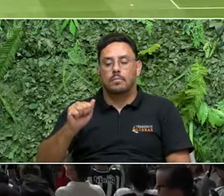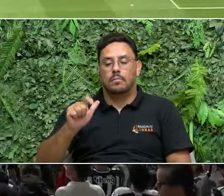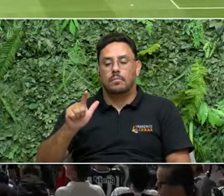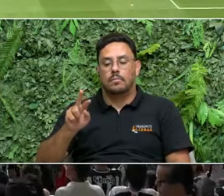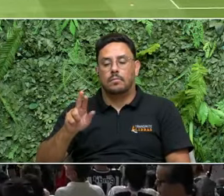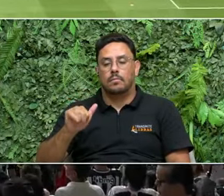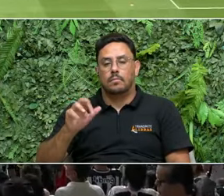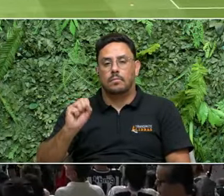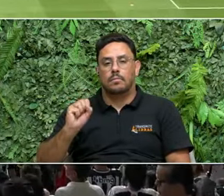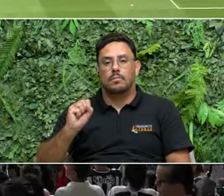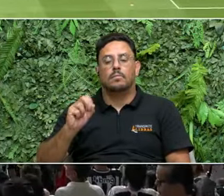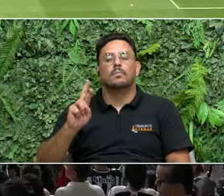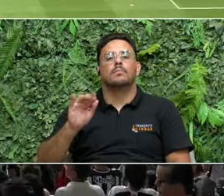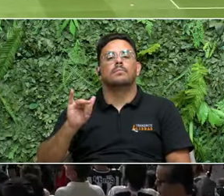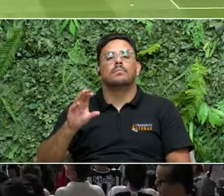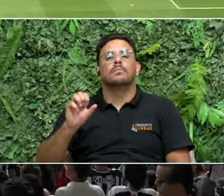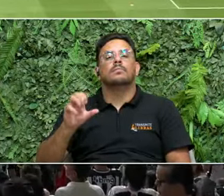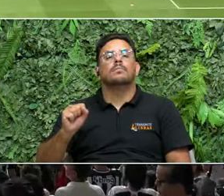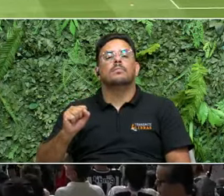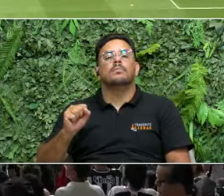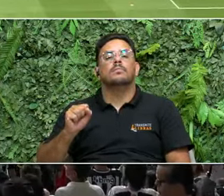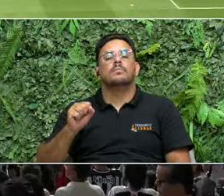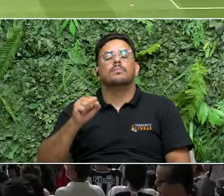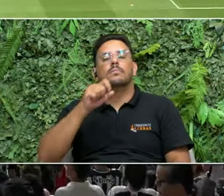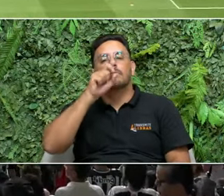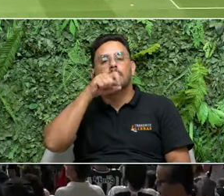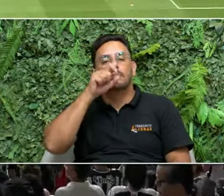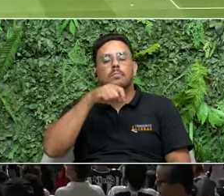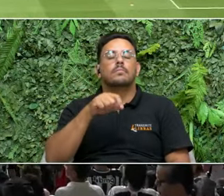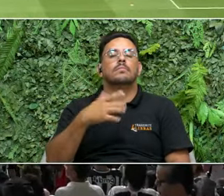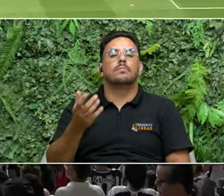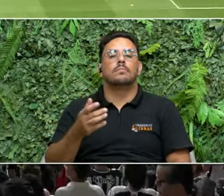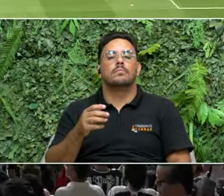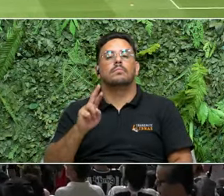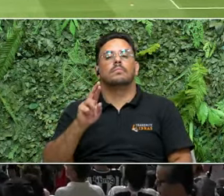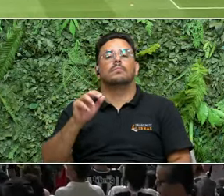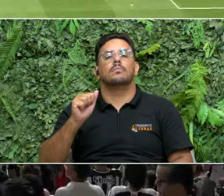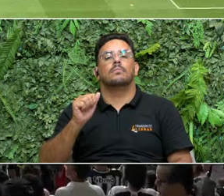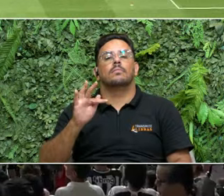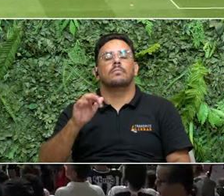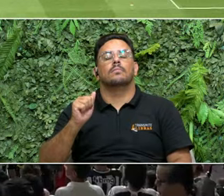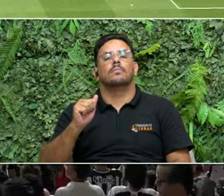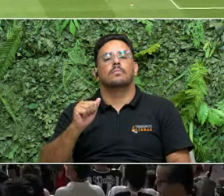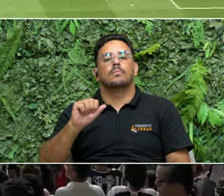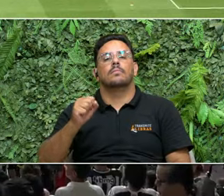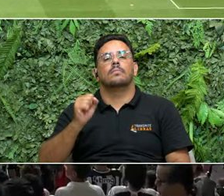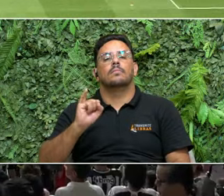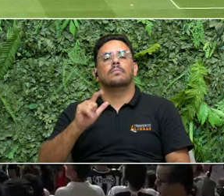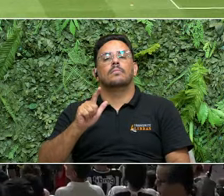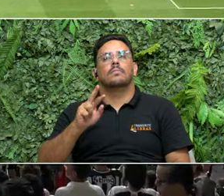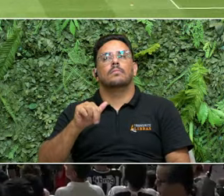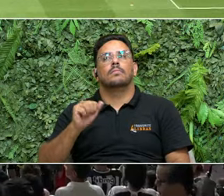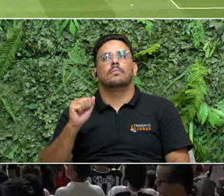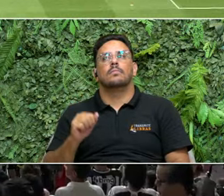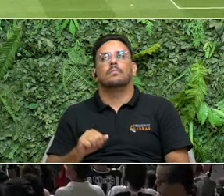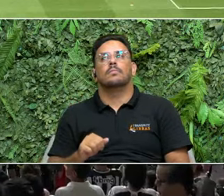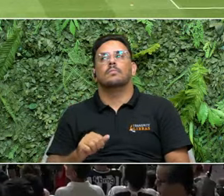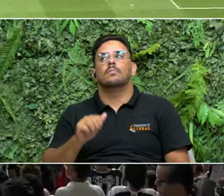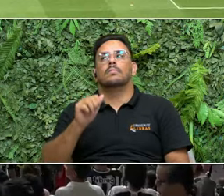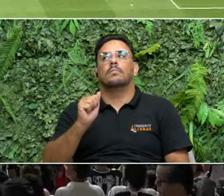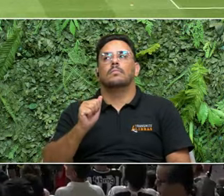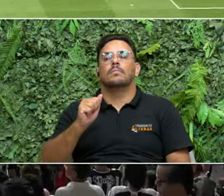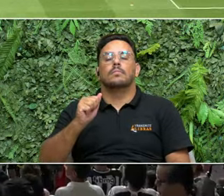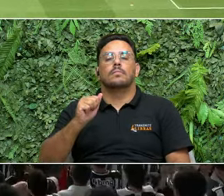Robert Rafael Elias curupaco vulgo papagaio e o Rafa Silva sendo relacionado aí então